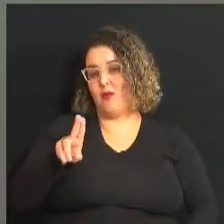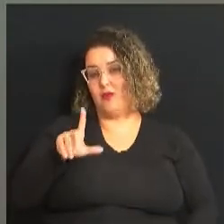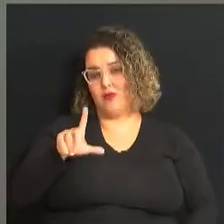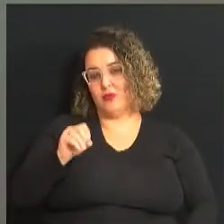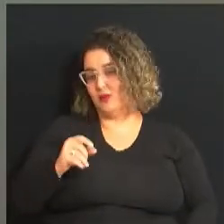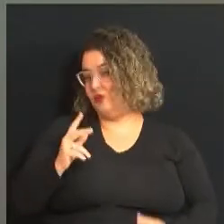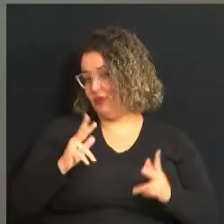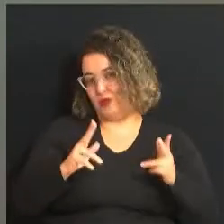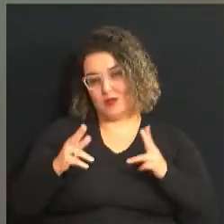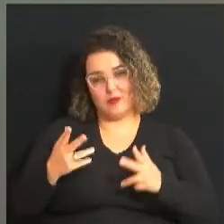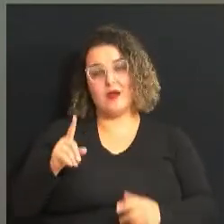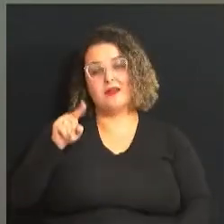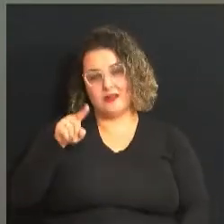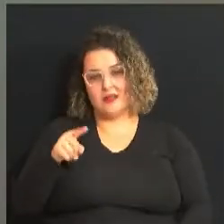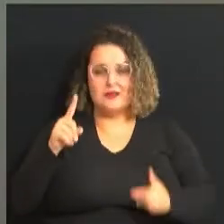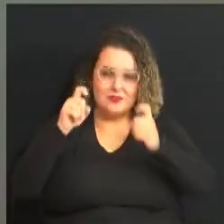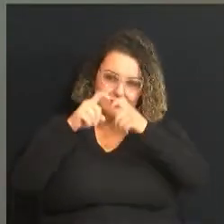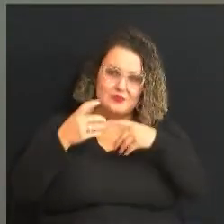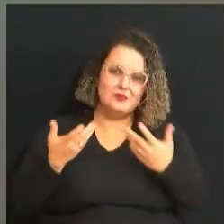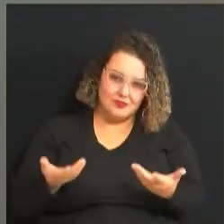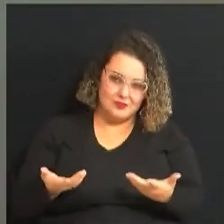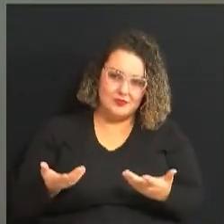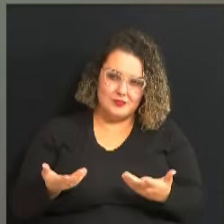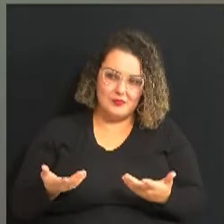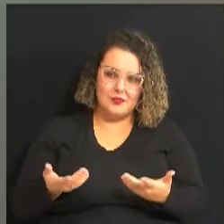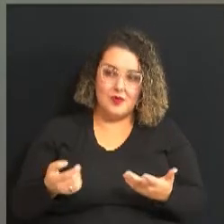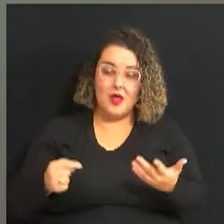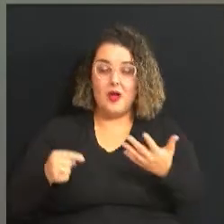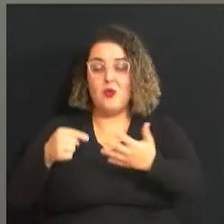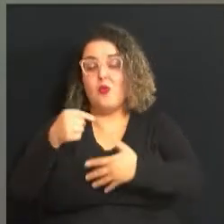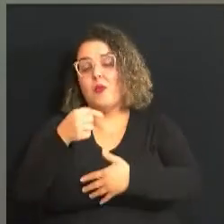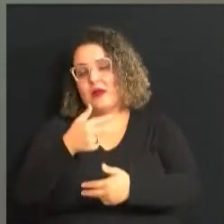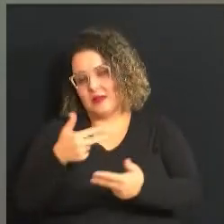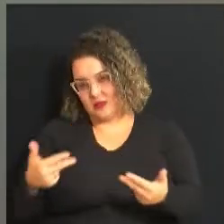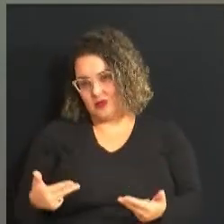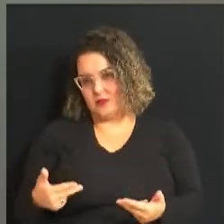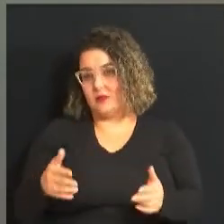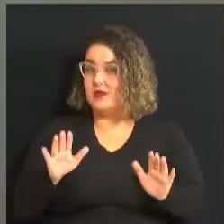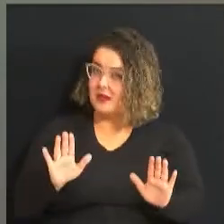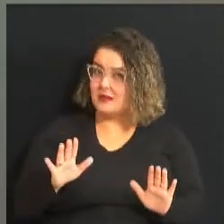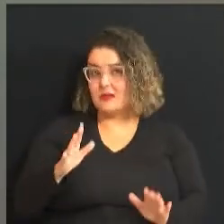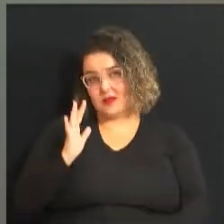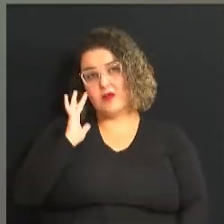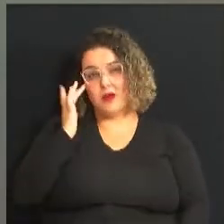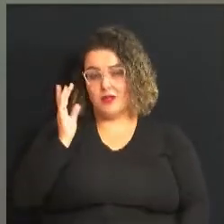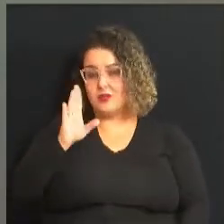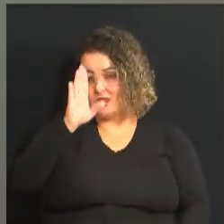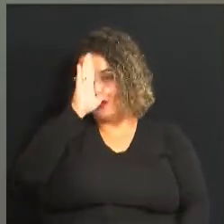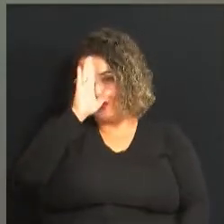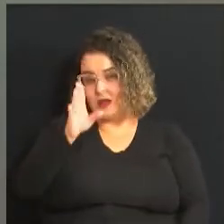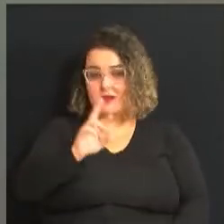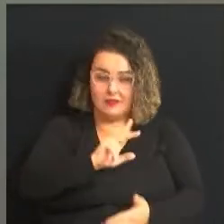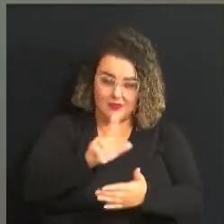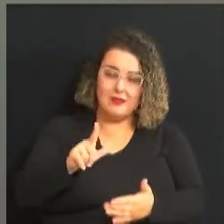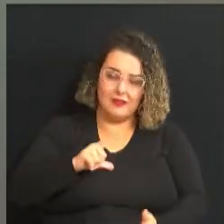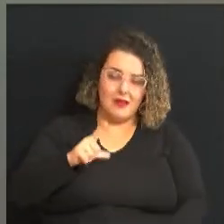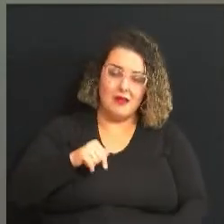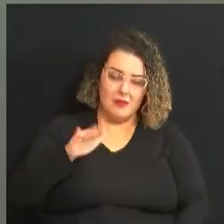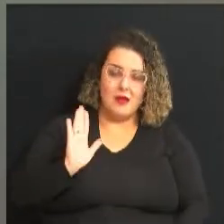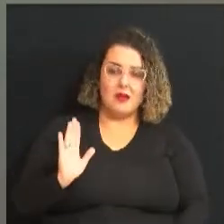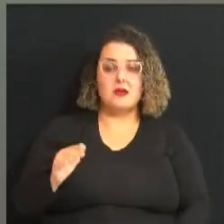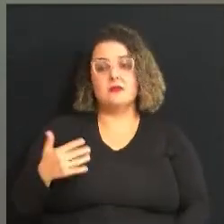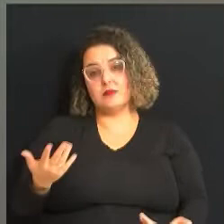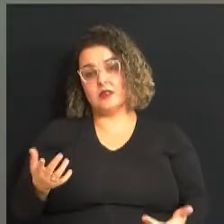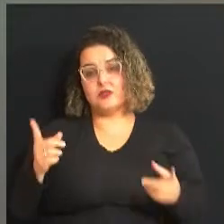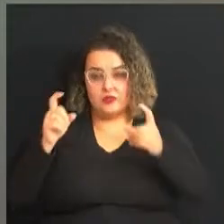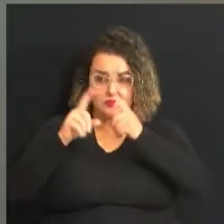é isso que dificulta. Na verdade, esse é um dos fatores, mas acredito que seja o principal fator aí para dificultar a gravidez acima dos